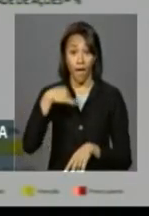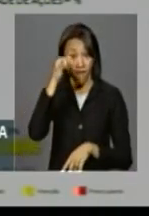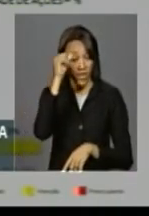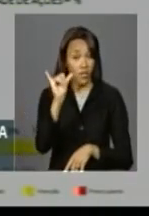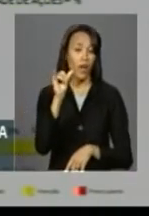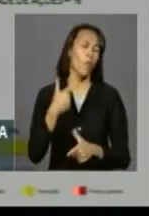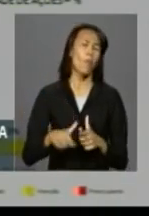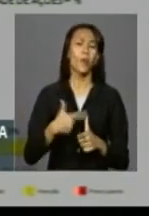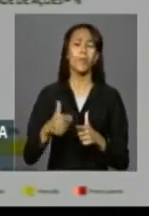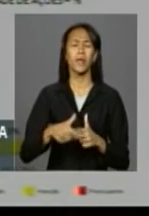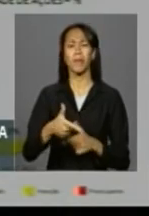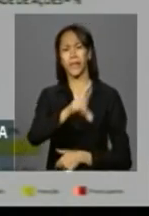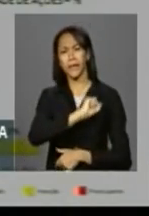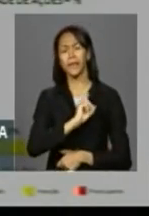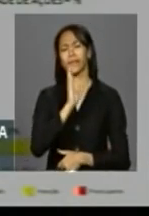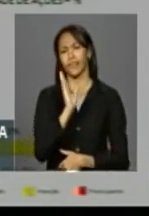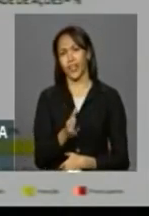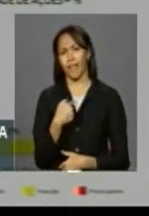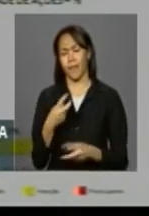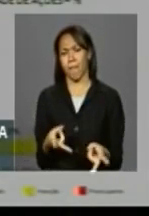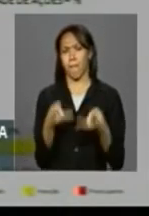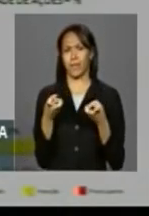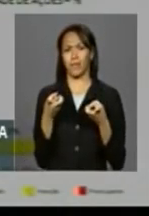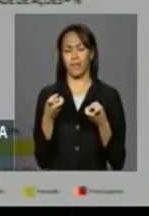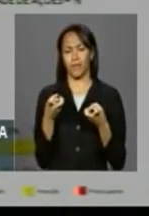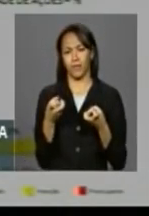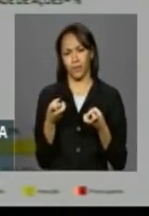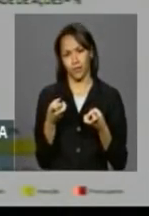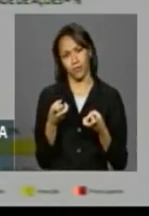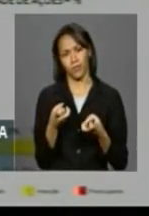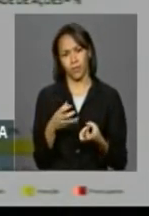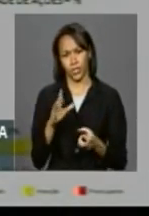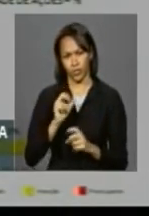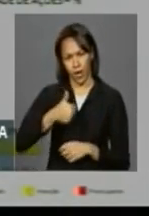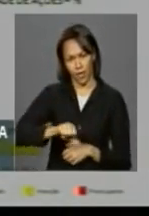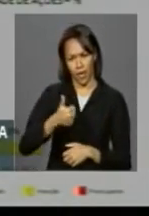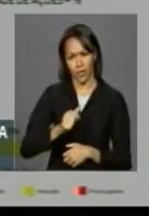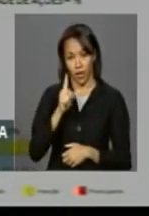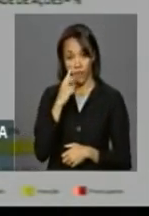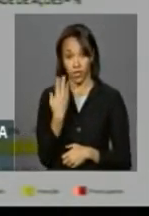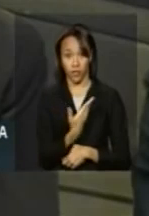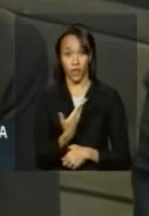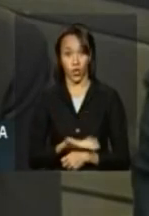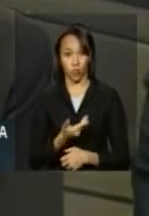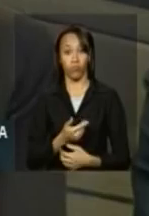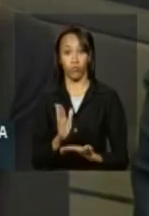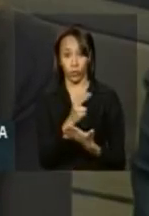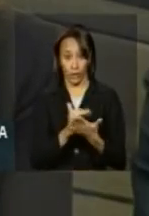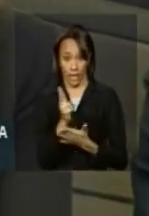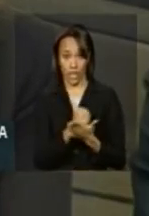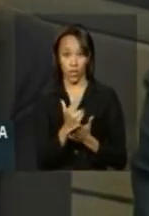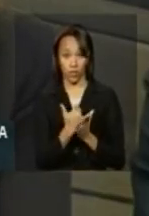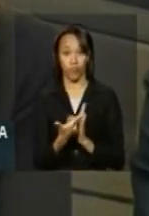um problema que a gente vinha percebendo de análise do gráfico que a gente apresentava aqui, que a gente chama de VAV, né, que é